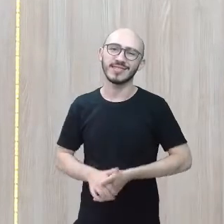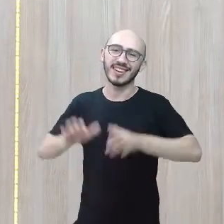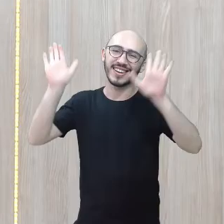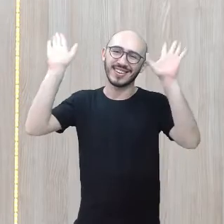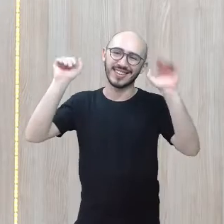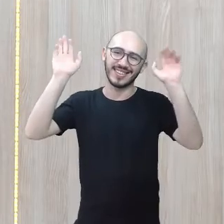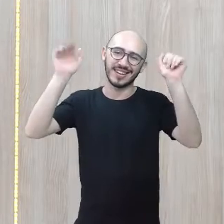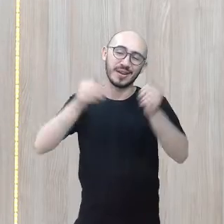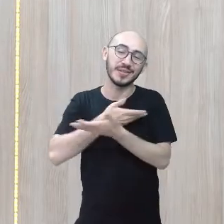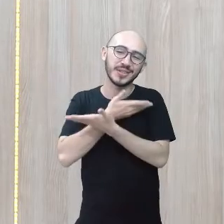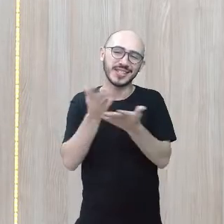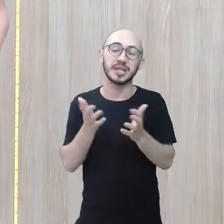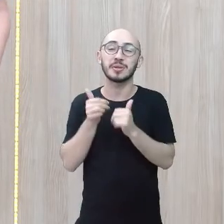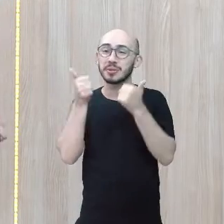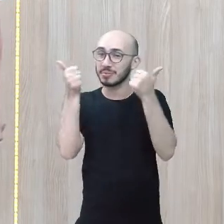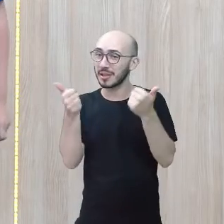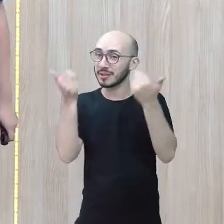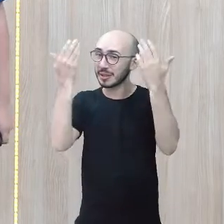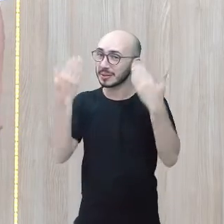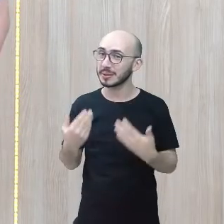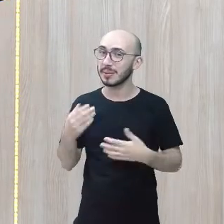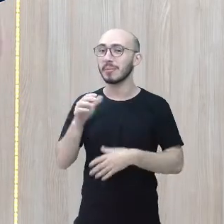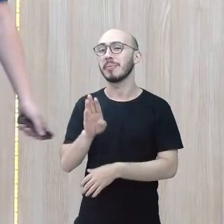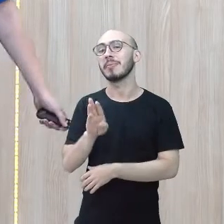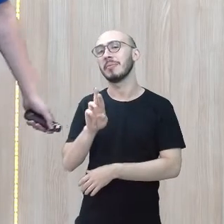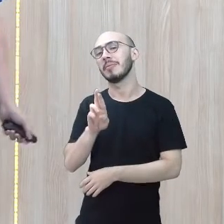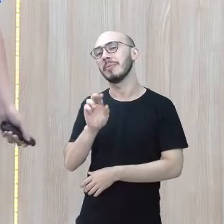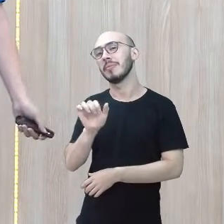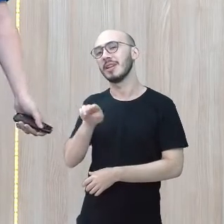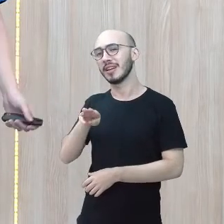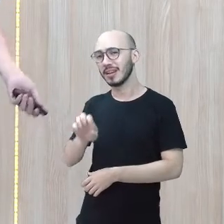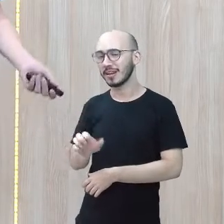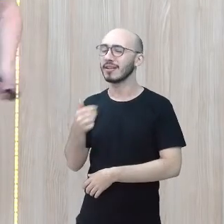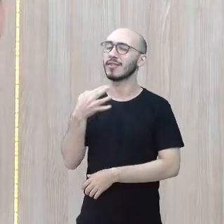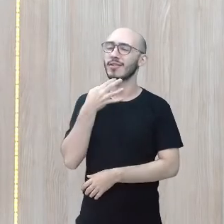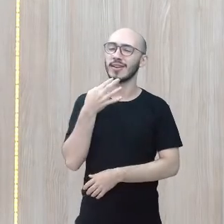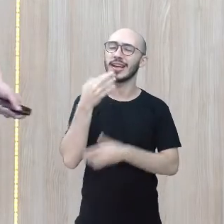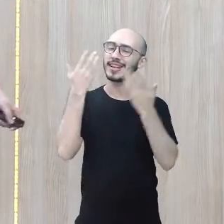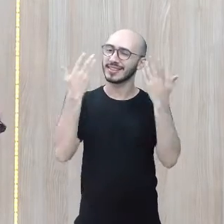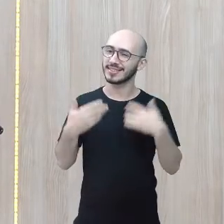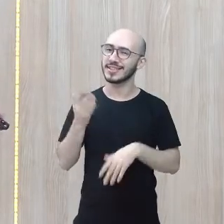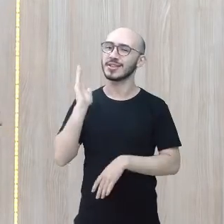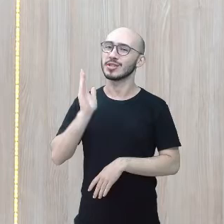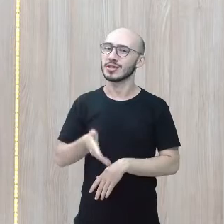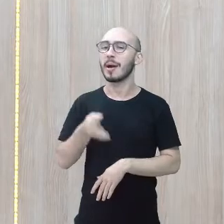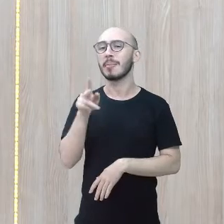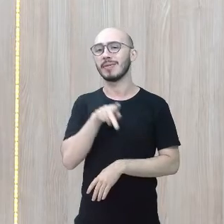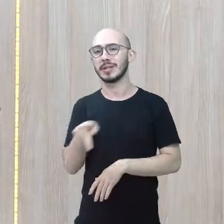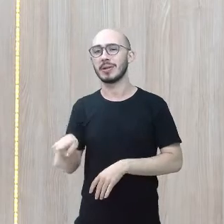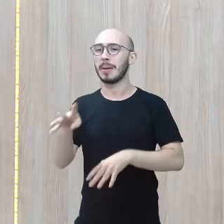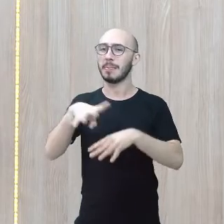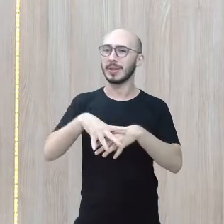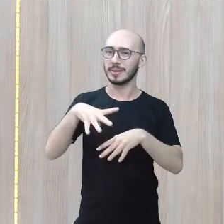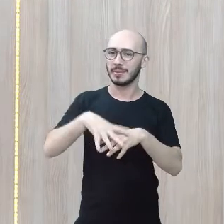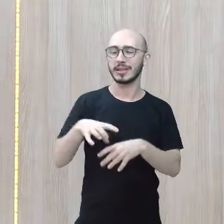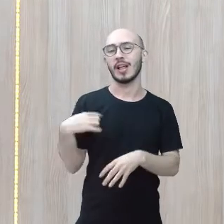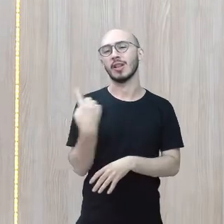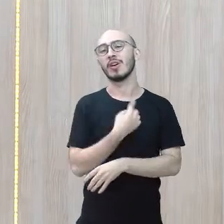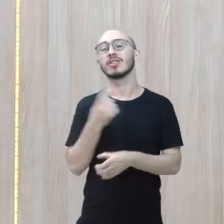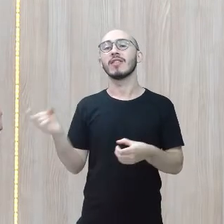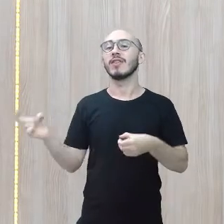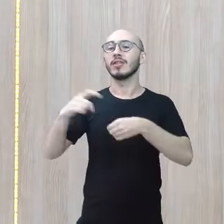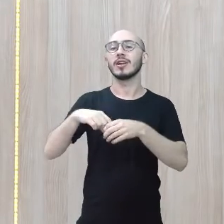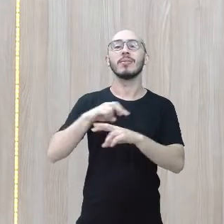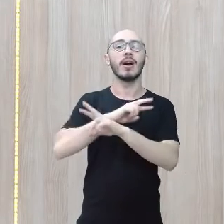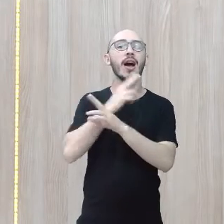Olá pessoal, tudo bem? Eu me chamo Brene Mourão, vocês já me conhecem daqui, né? Professora de matemática. A gente está retomando aqui a